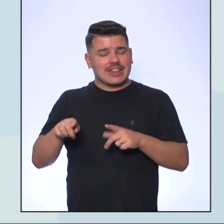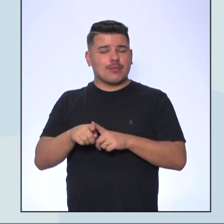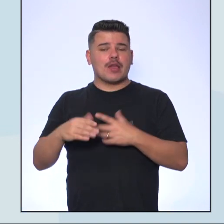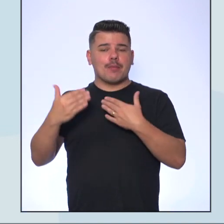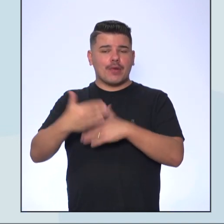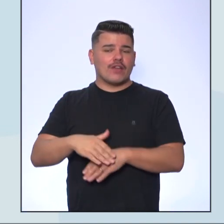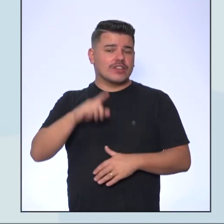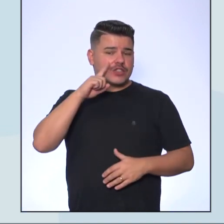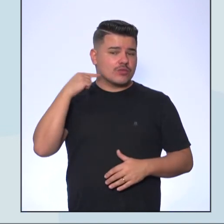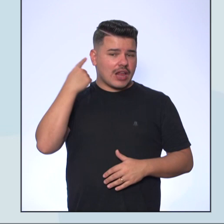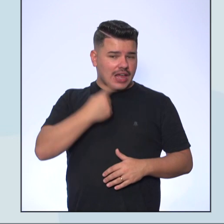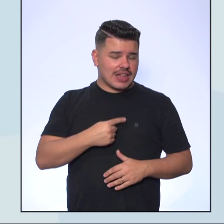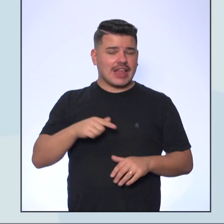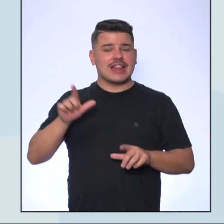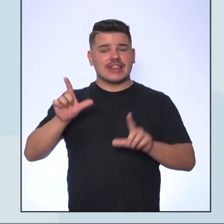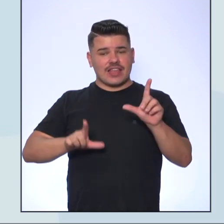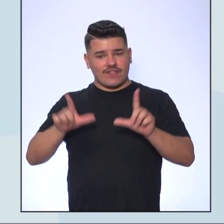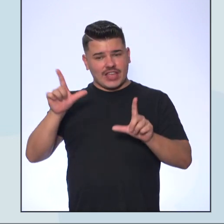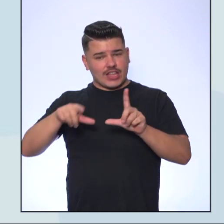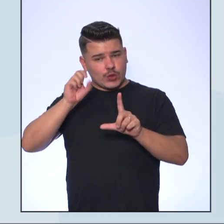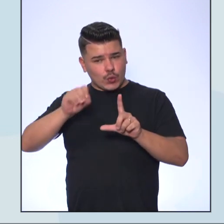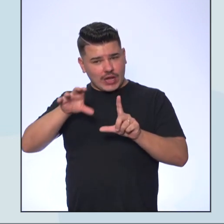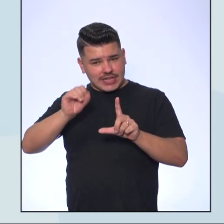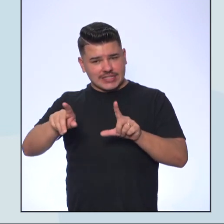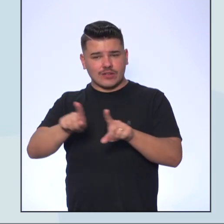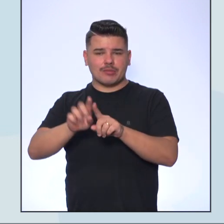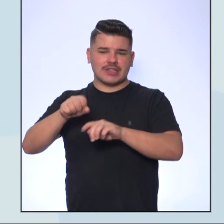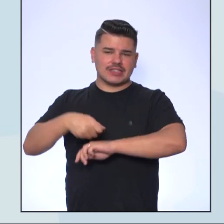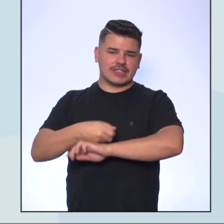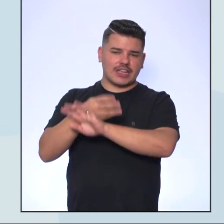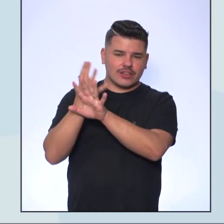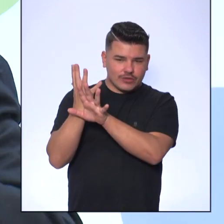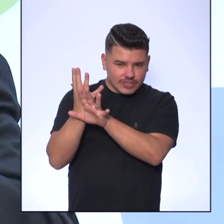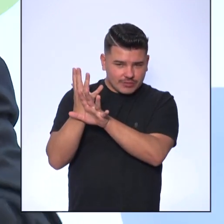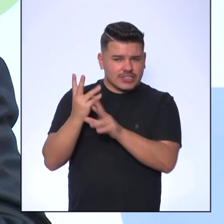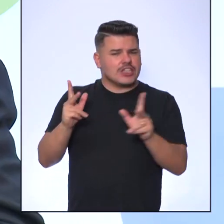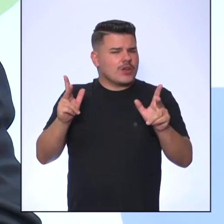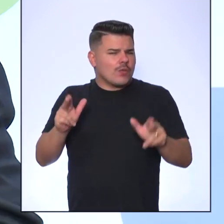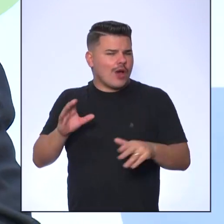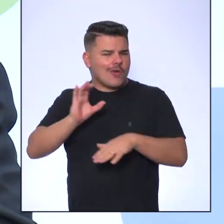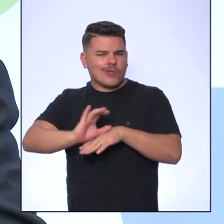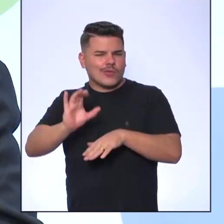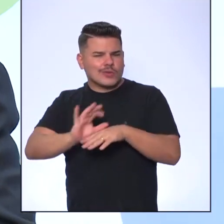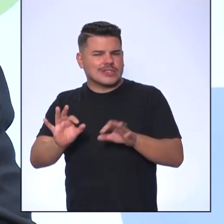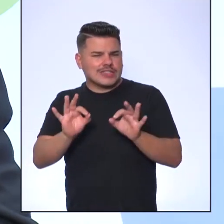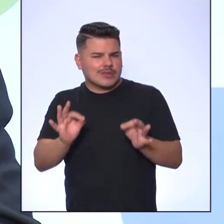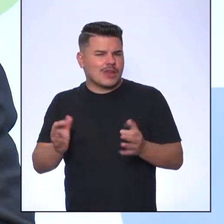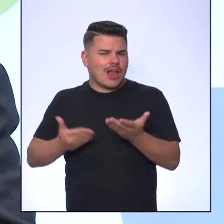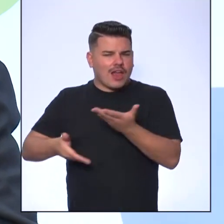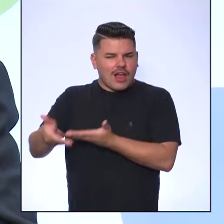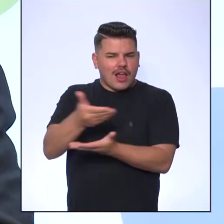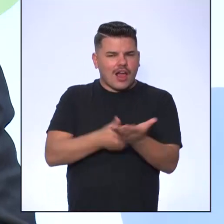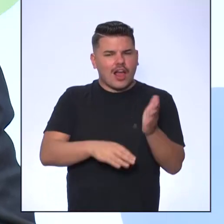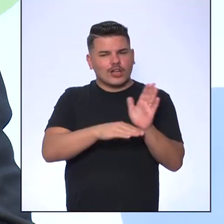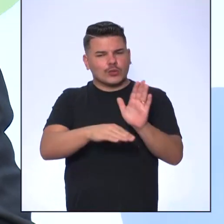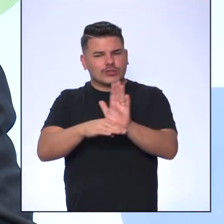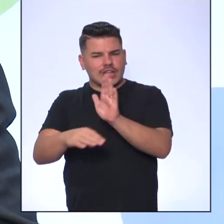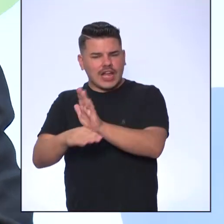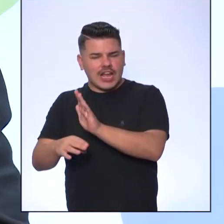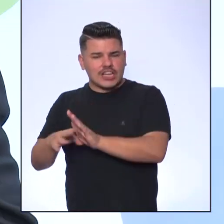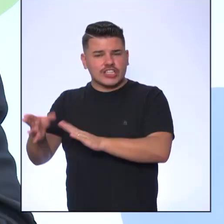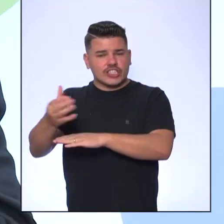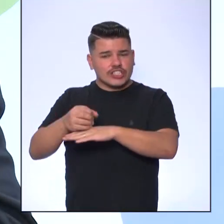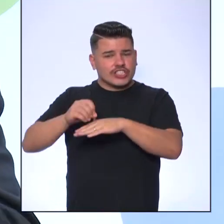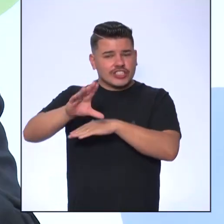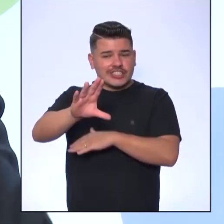na TV Educação, quanto no Centro de Mídias, com professores estilo cursinho, para ajudar, com muitas dicas, uma coisa leve,